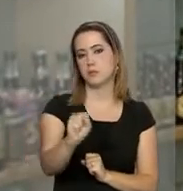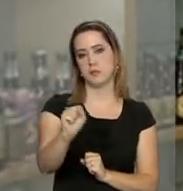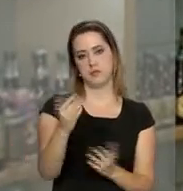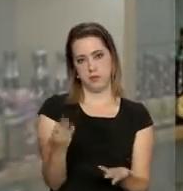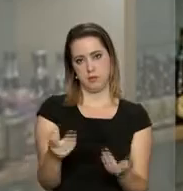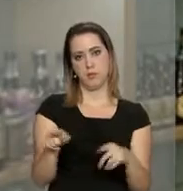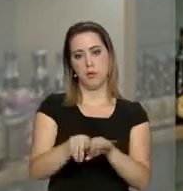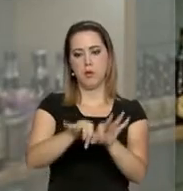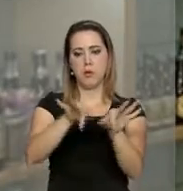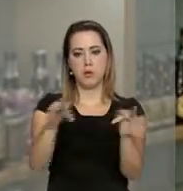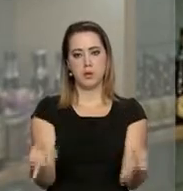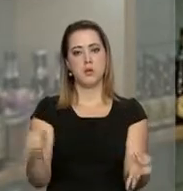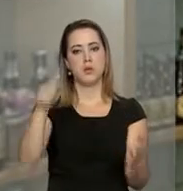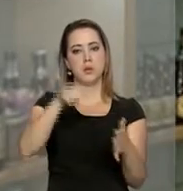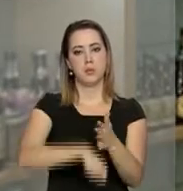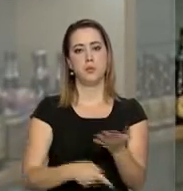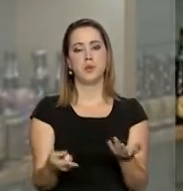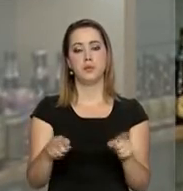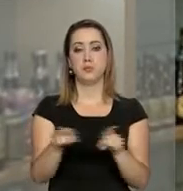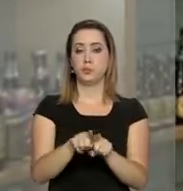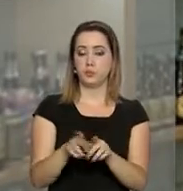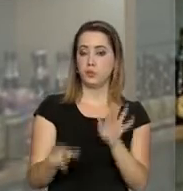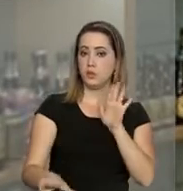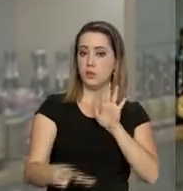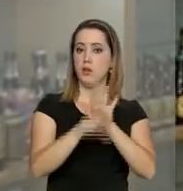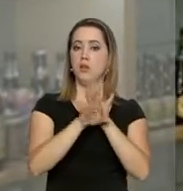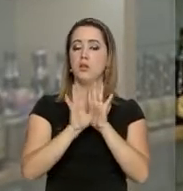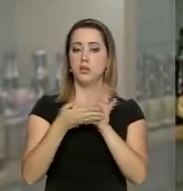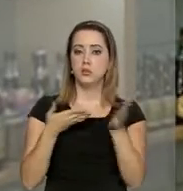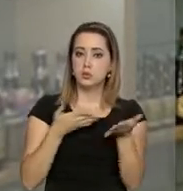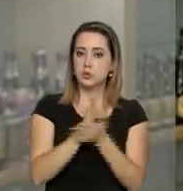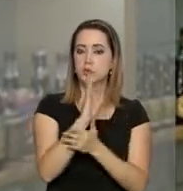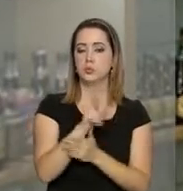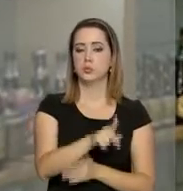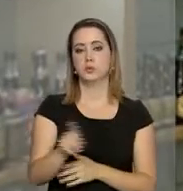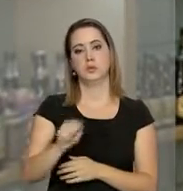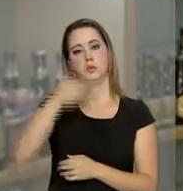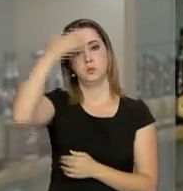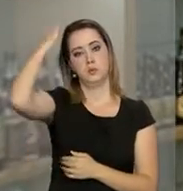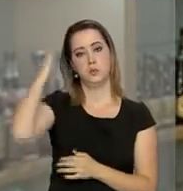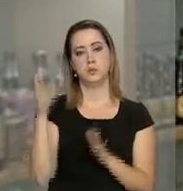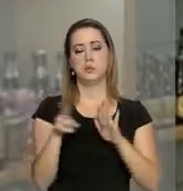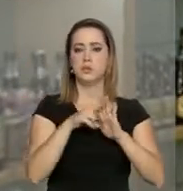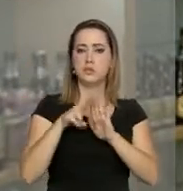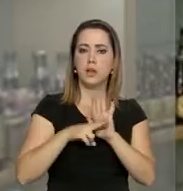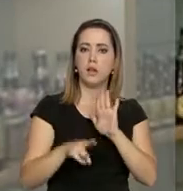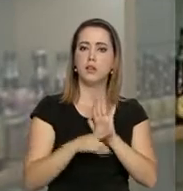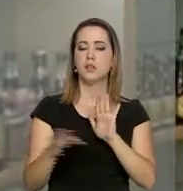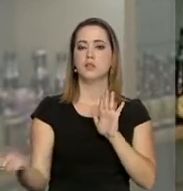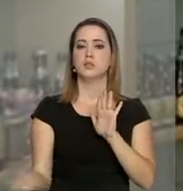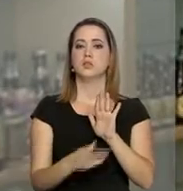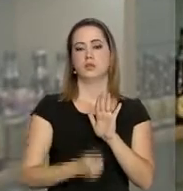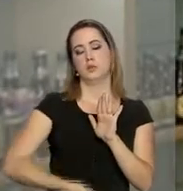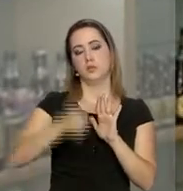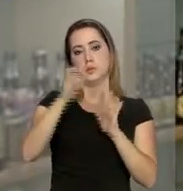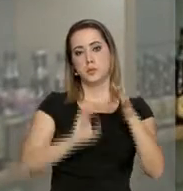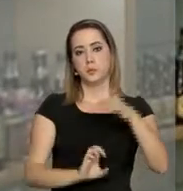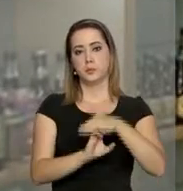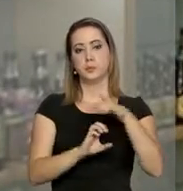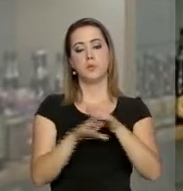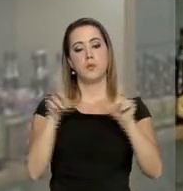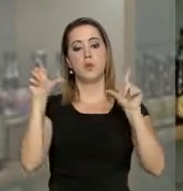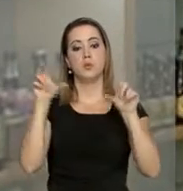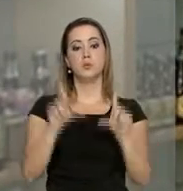sancionado pelo presidente michel temer no final de outubro o regime de tributação facilita a vida dos empreendedores com